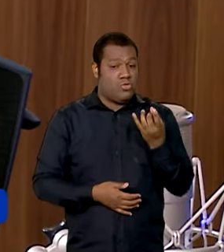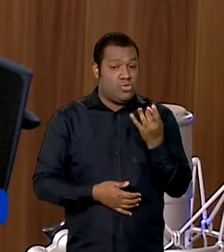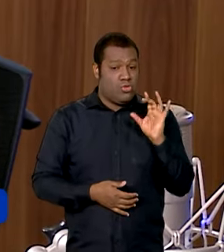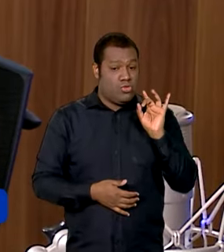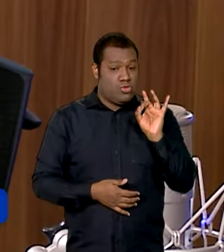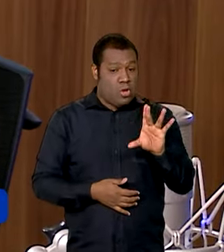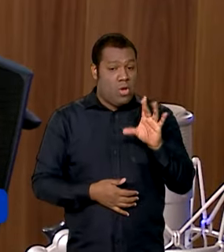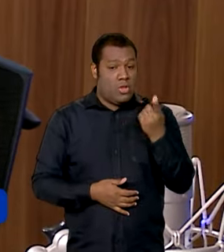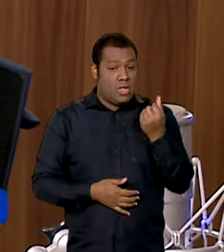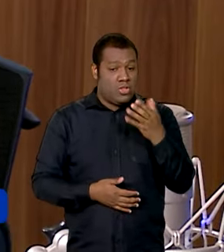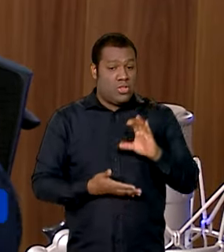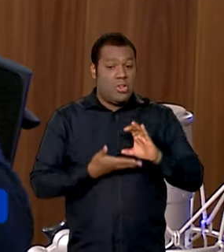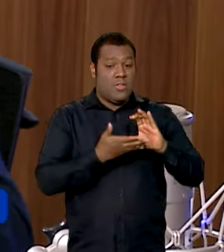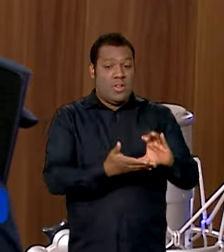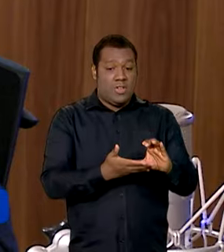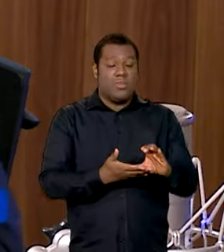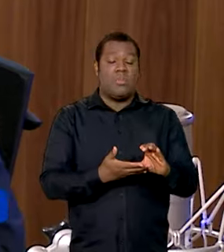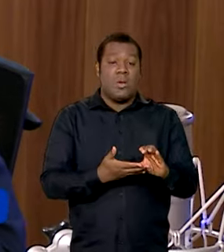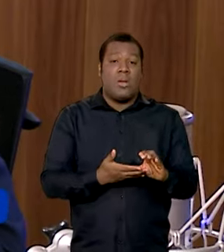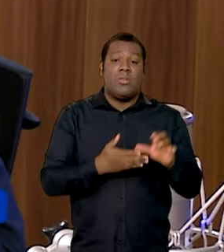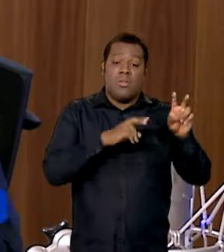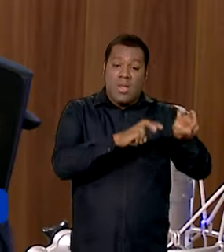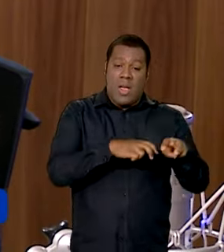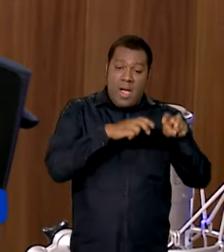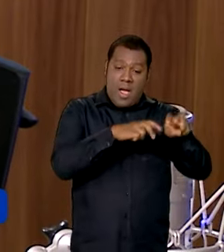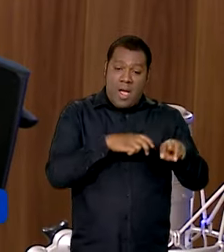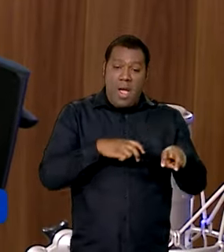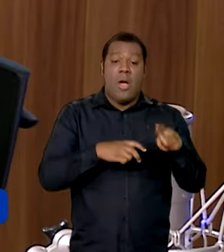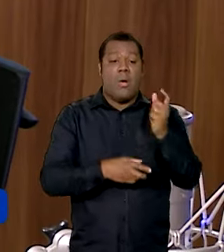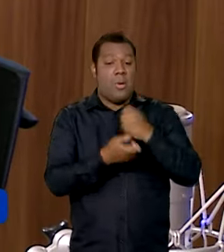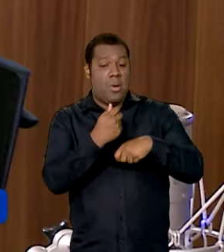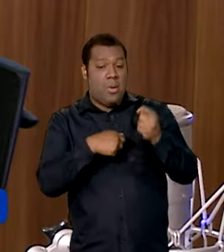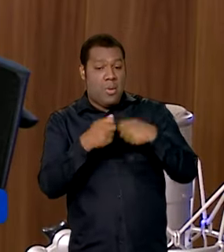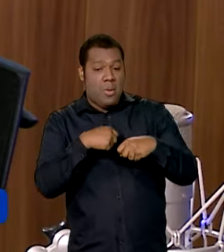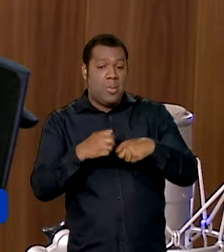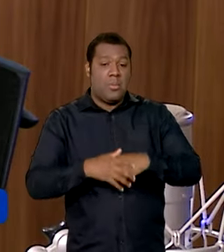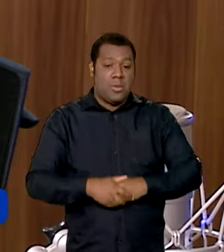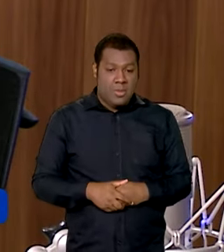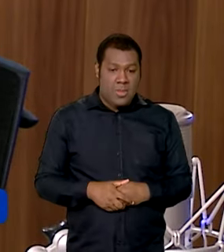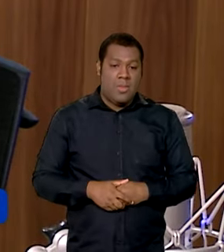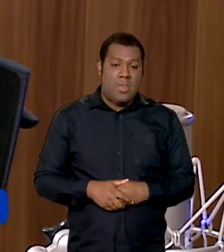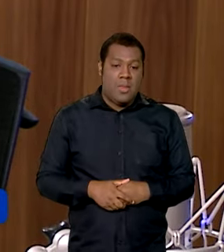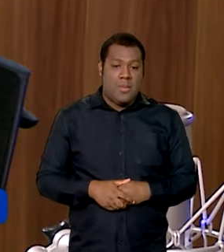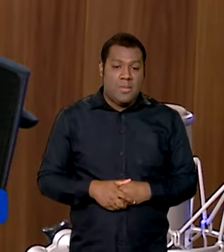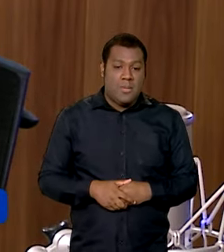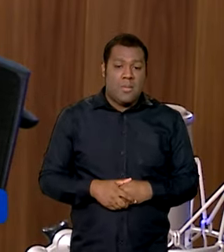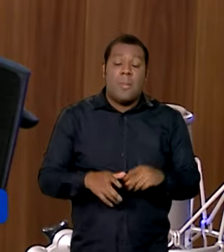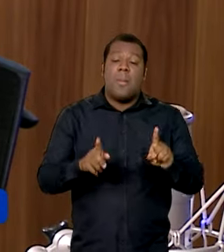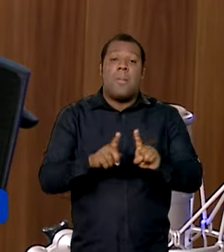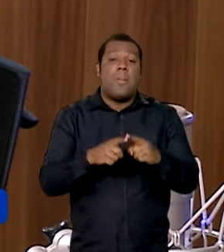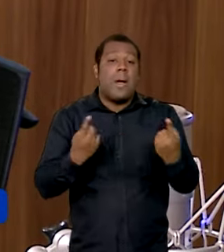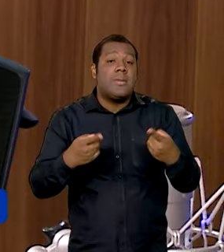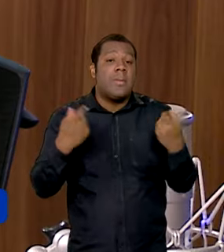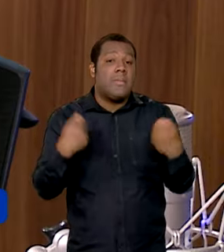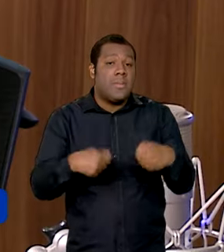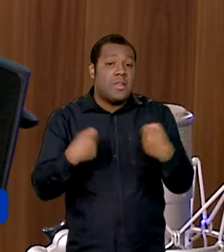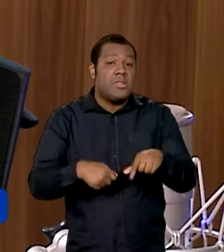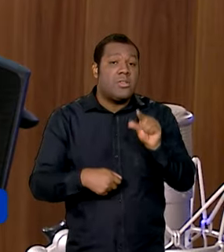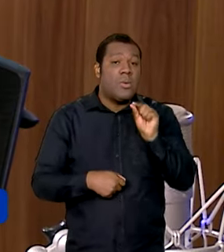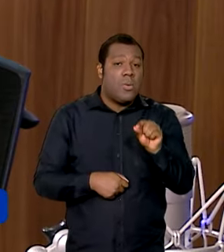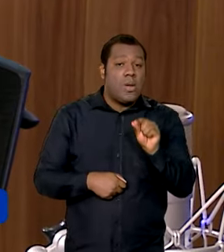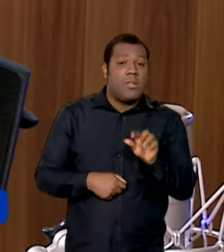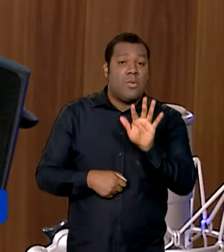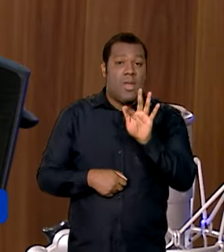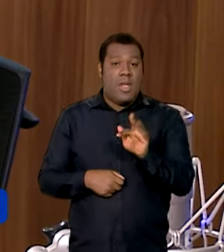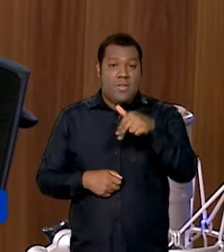agronegócio cendo em Rondônia no sul do Pará lá em Roraima então que Ten o recurso do agronegócio mas não pode deixar de ter do fno